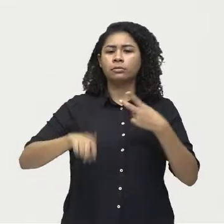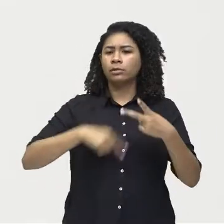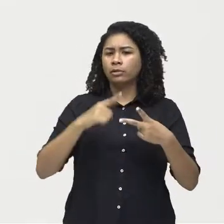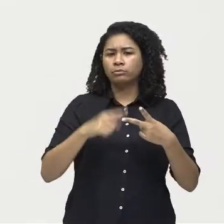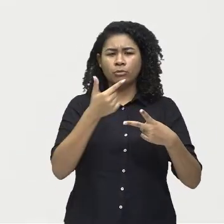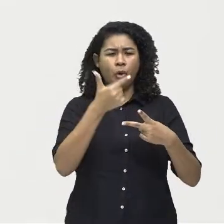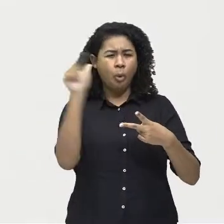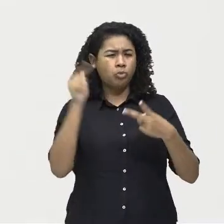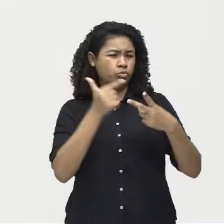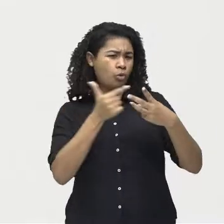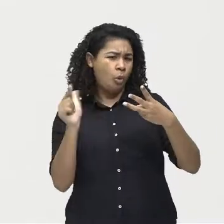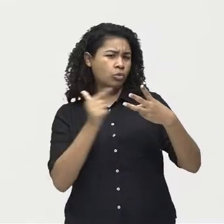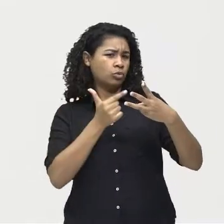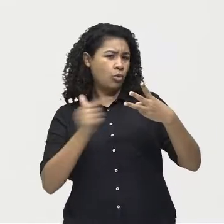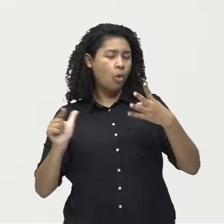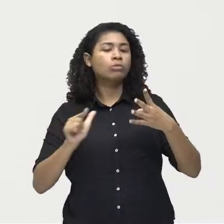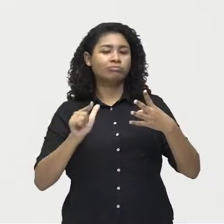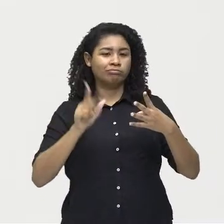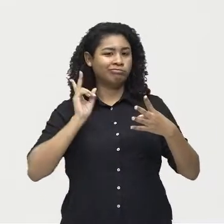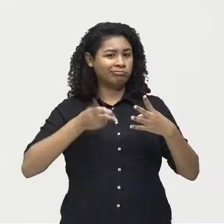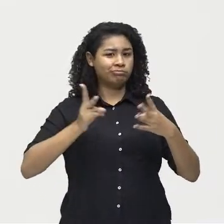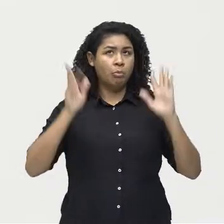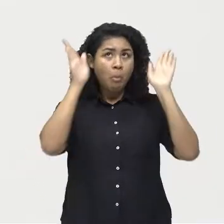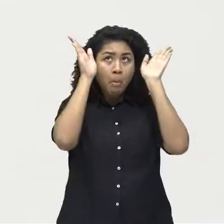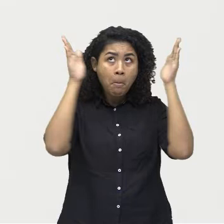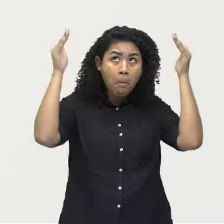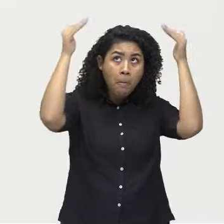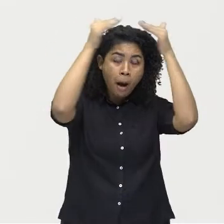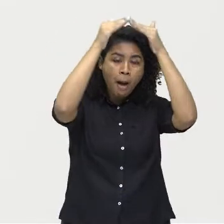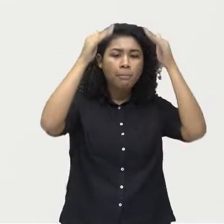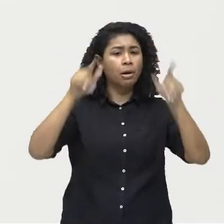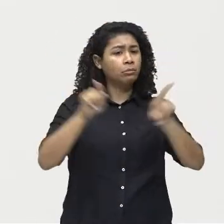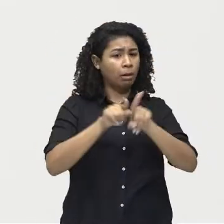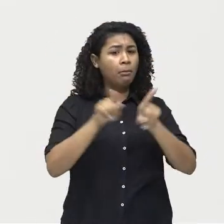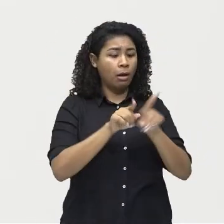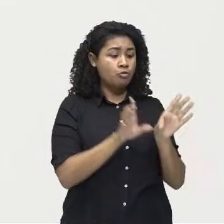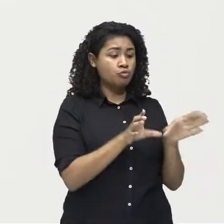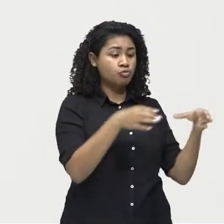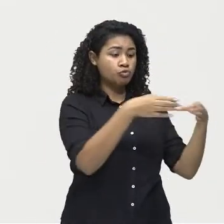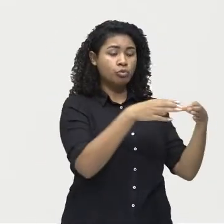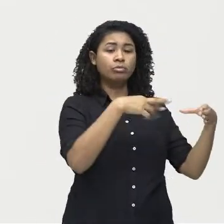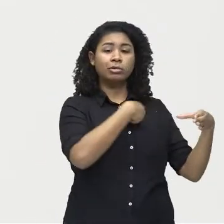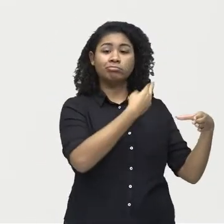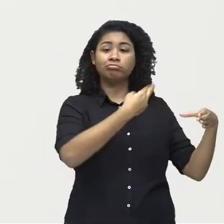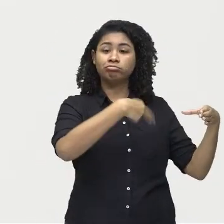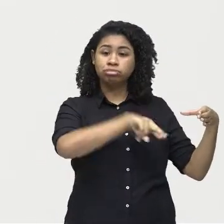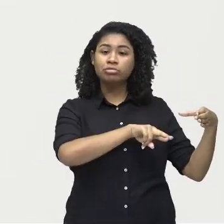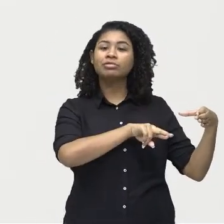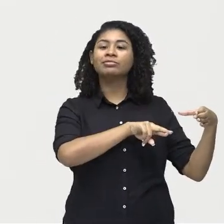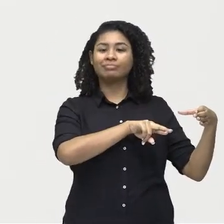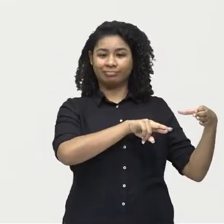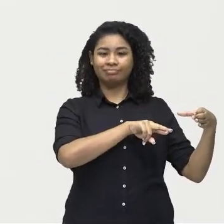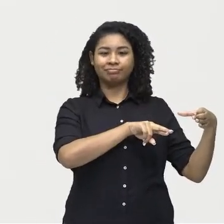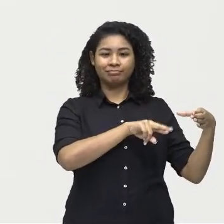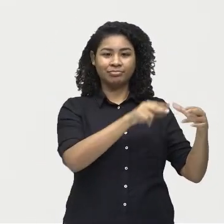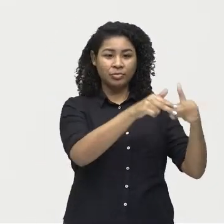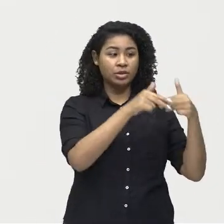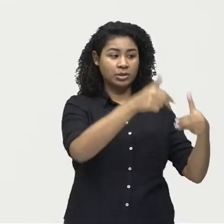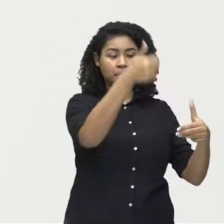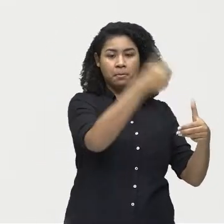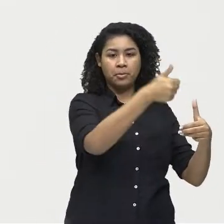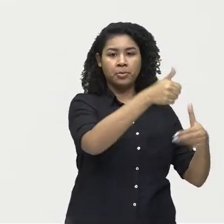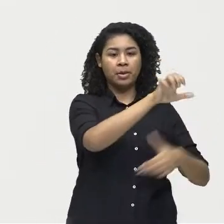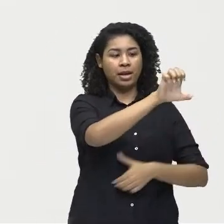cardeais, os arcebispos e até mesmo o papa eram pessoas que compunham o primeiro estado, que era